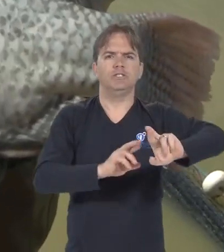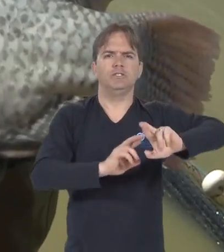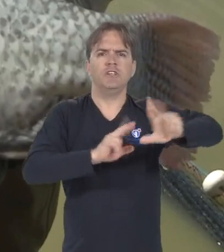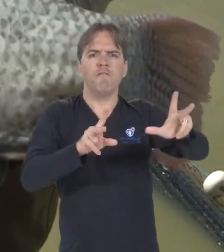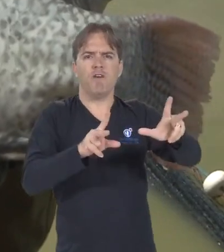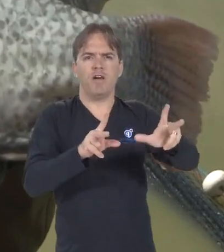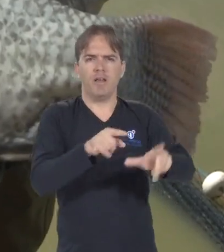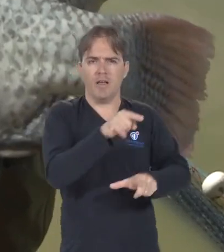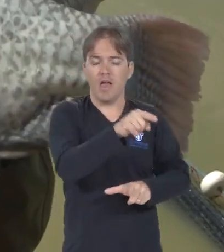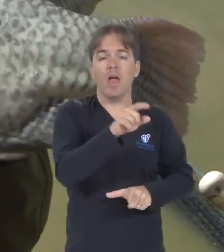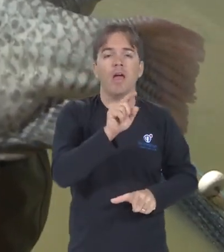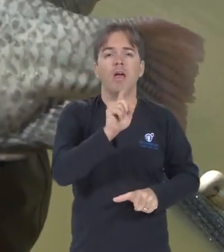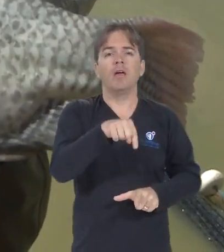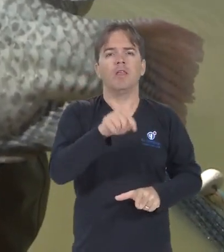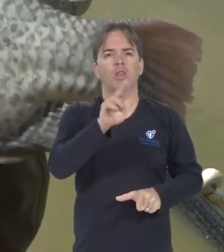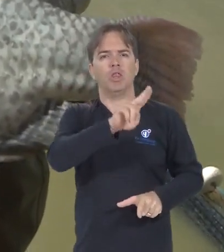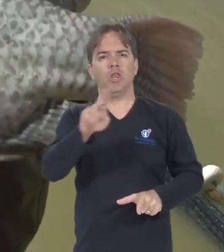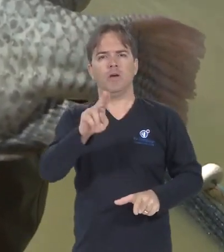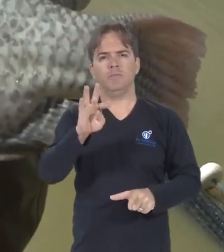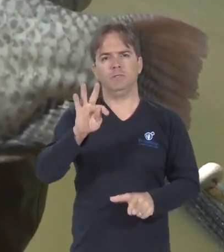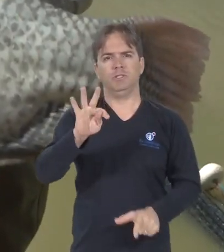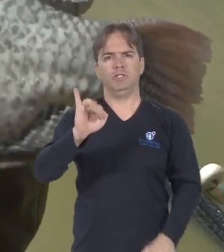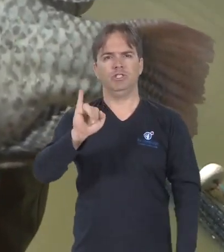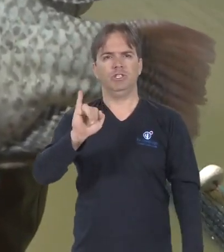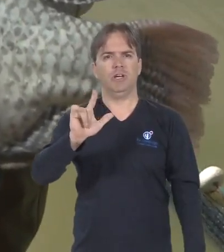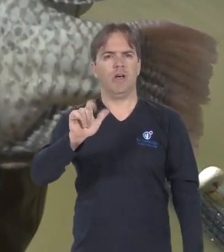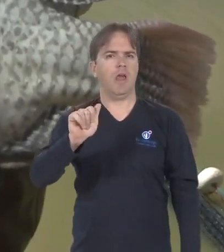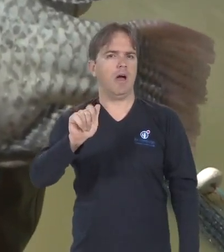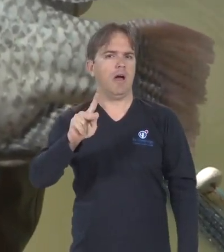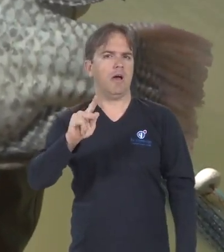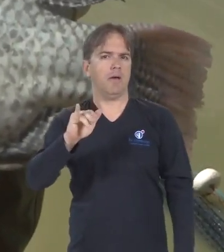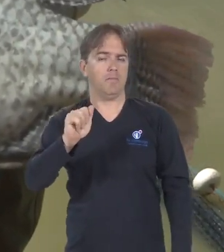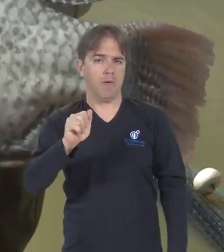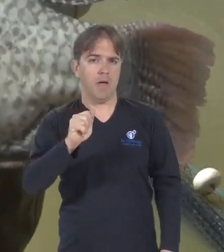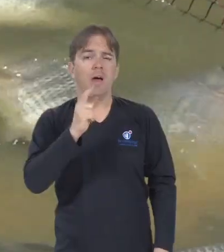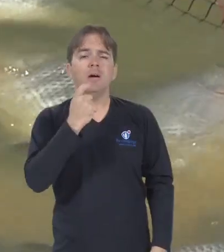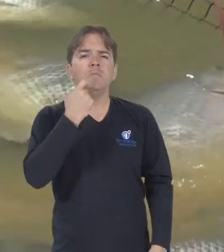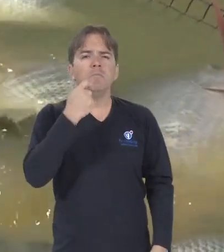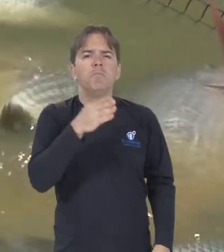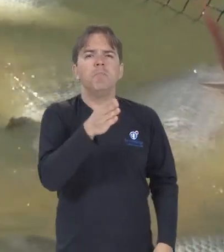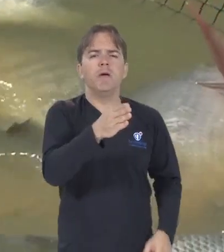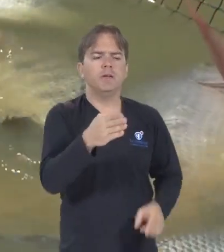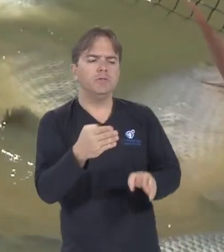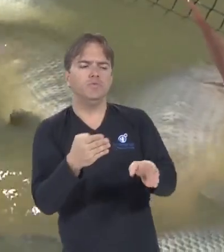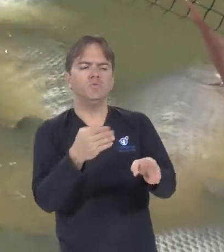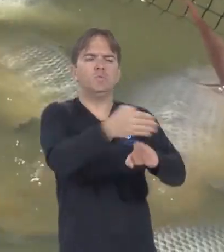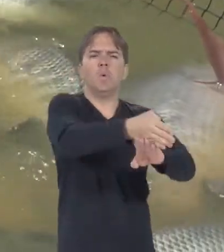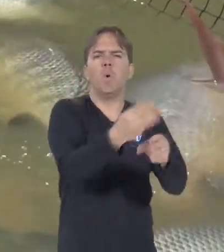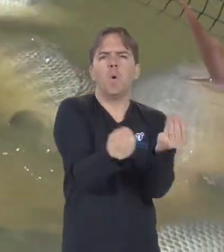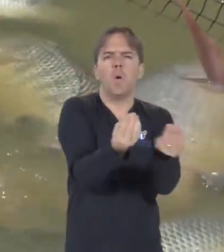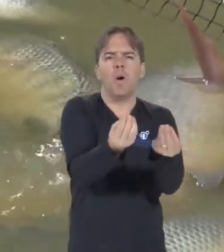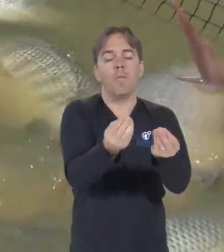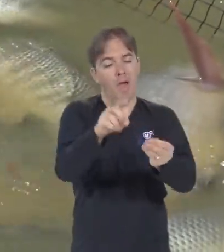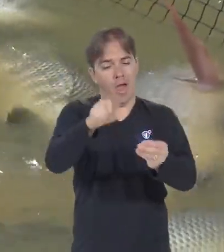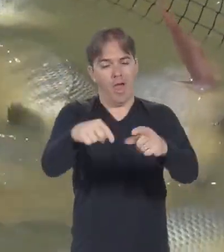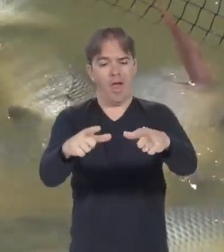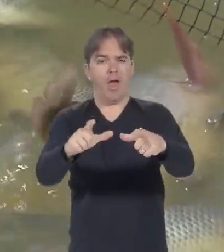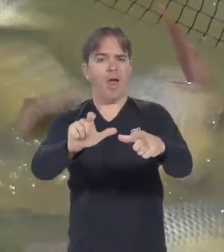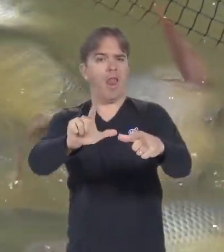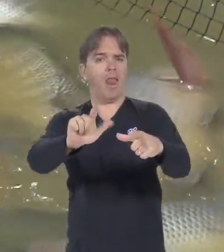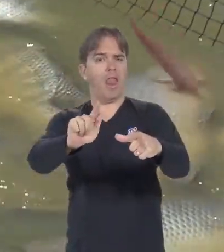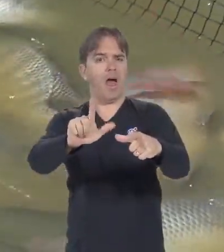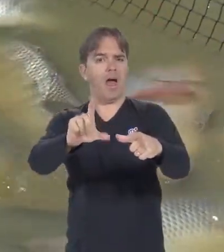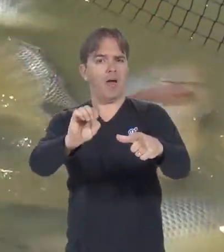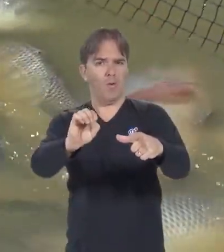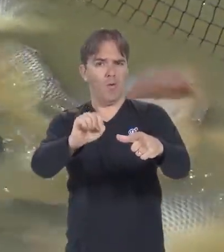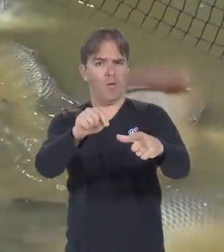da tilápia, né? Essa tilápia, ela chegou até o reservatório proveniente do Lago de Itaparica,